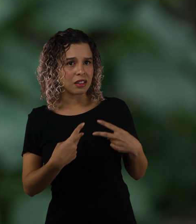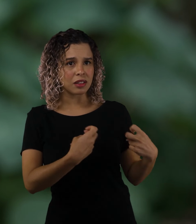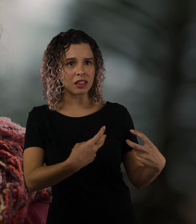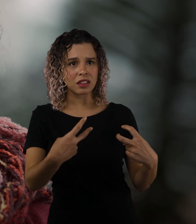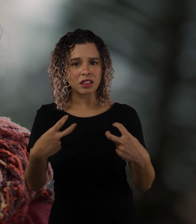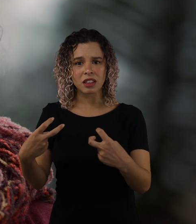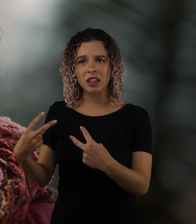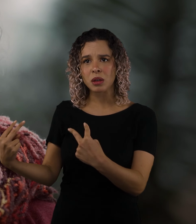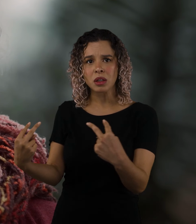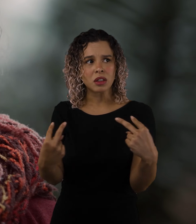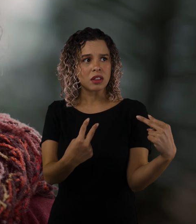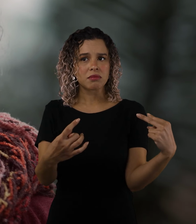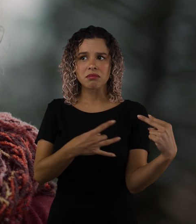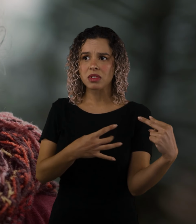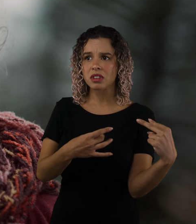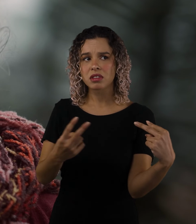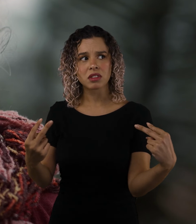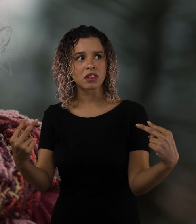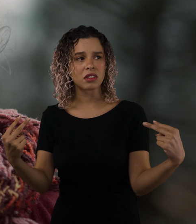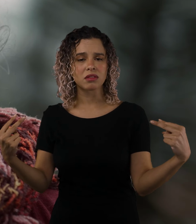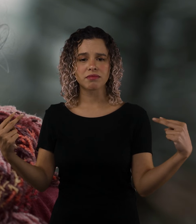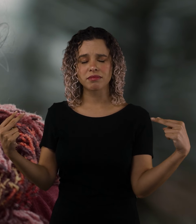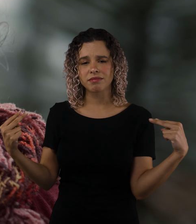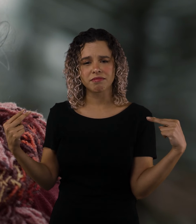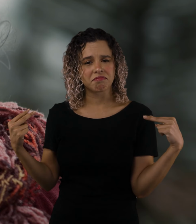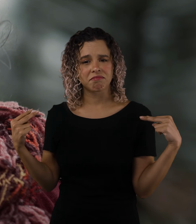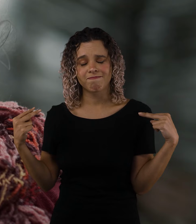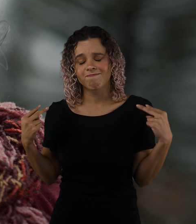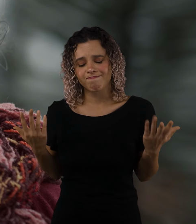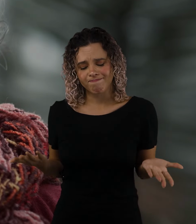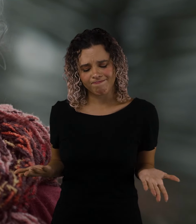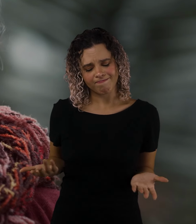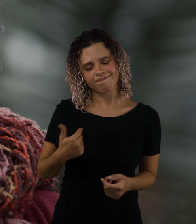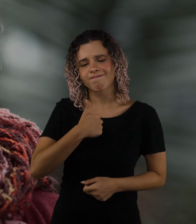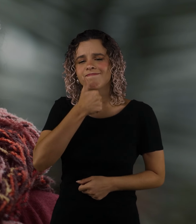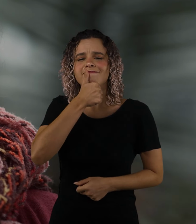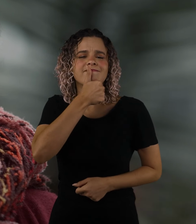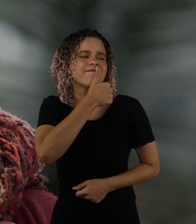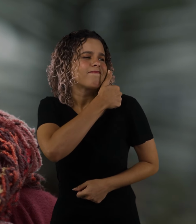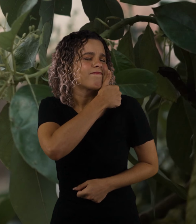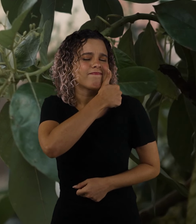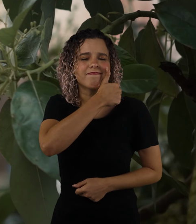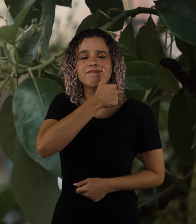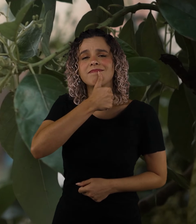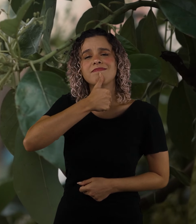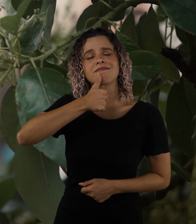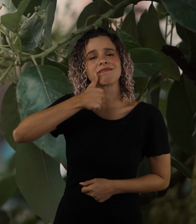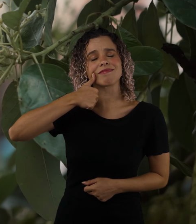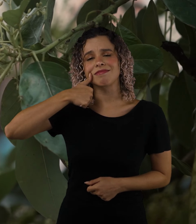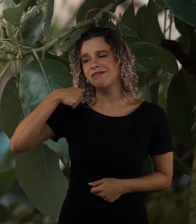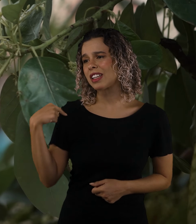afraid of what they see. Olha para cima e suspira. That's the price that we all